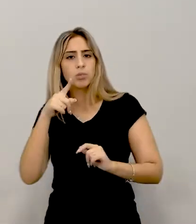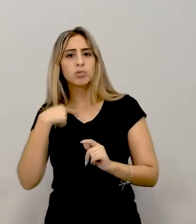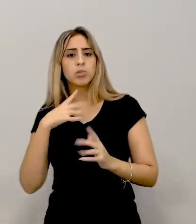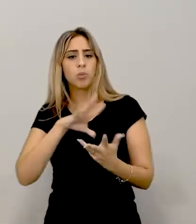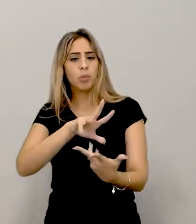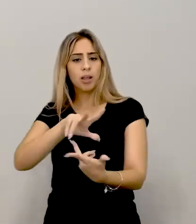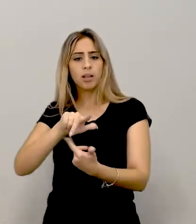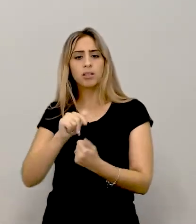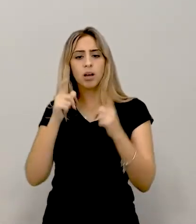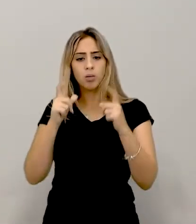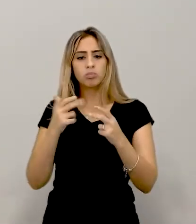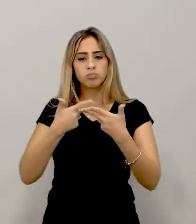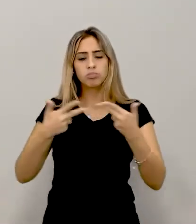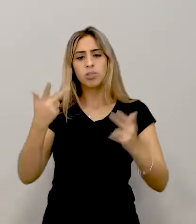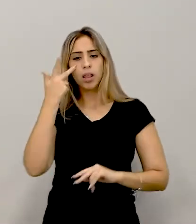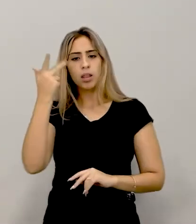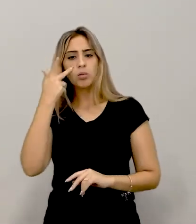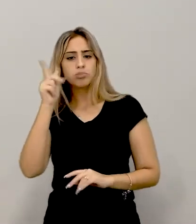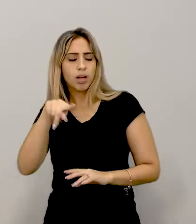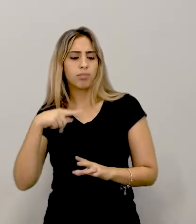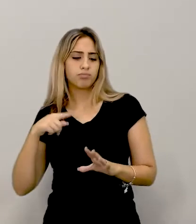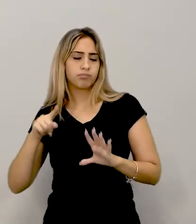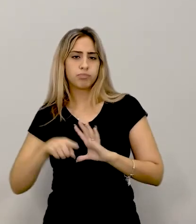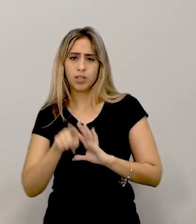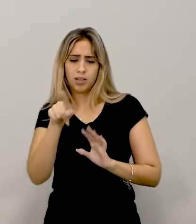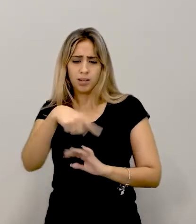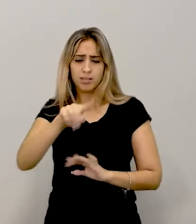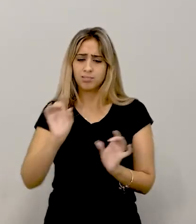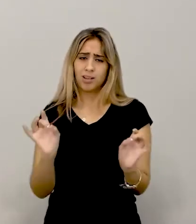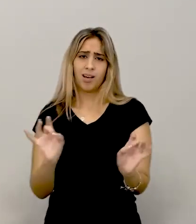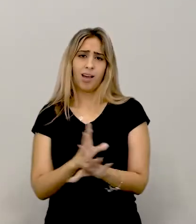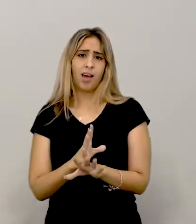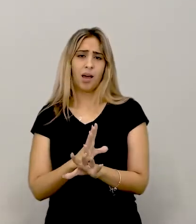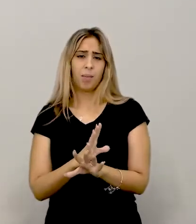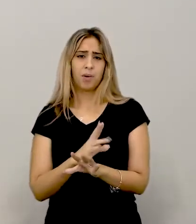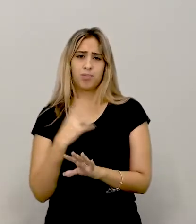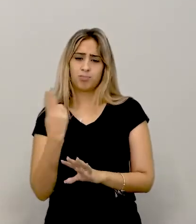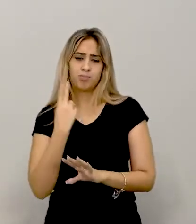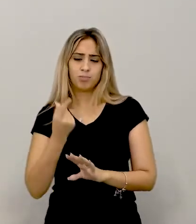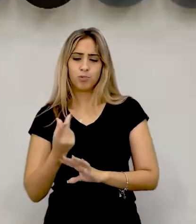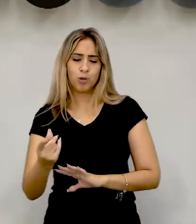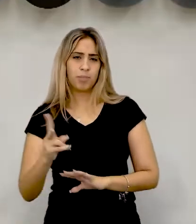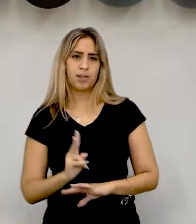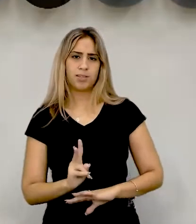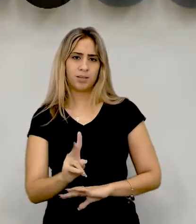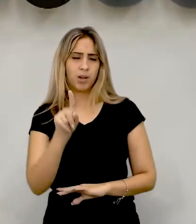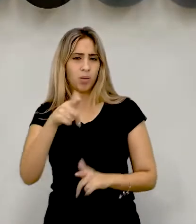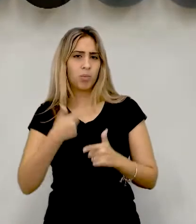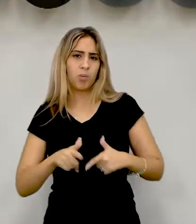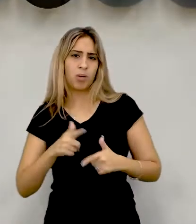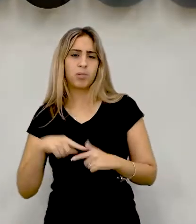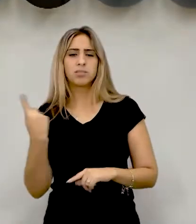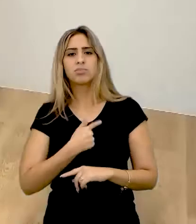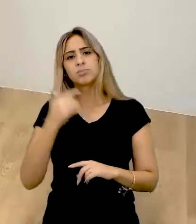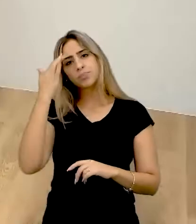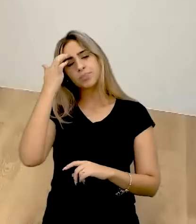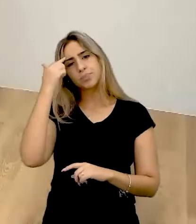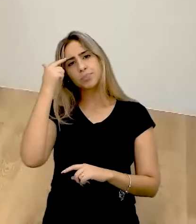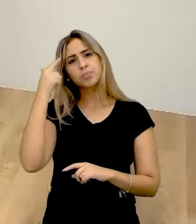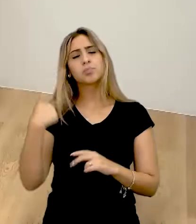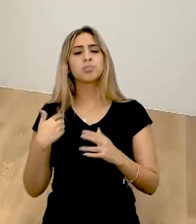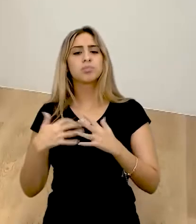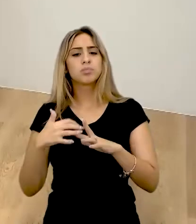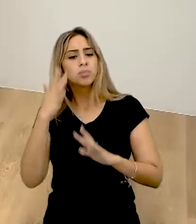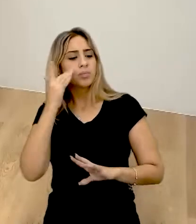onde os recursos naturais, eles são finitos, eles acabam, né? Uhum. Isso é um problema também, né? Sim. Se a gente pensar, o ser humano,